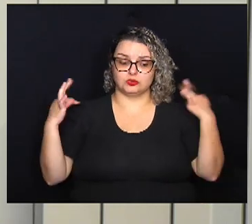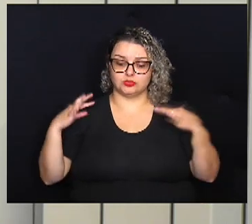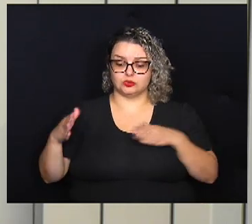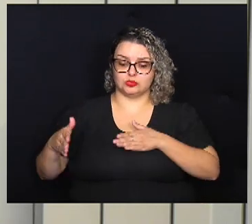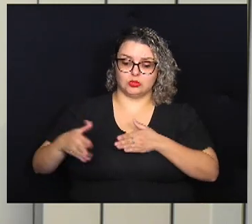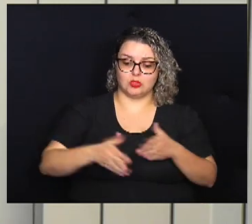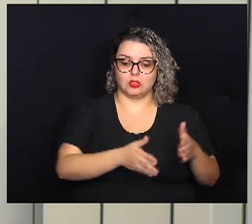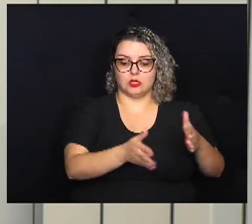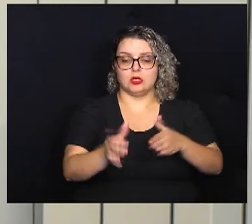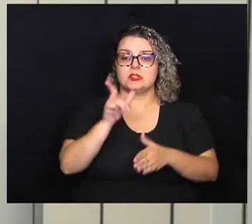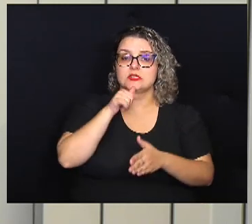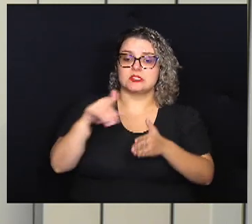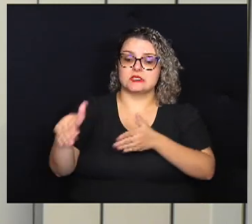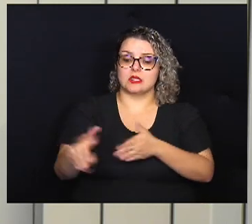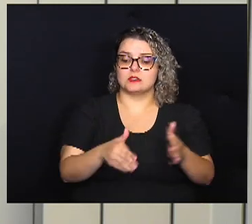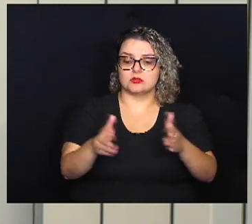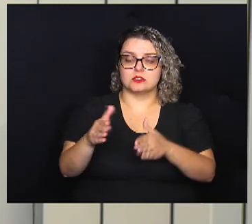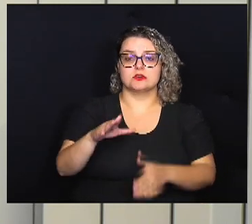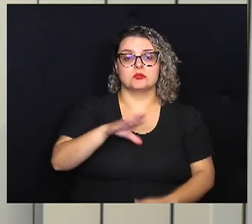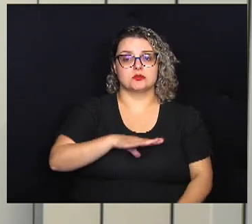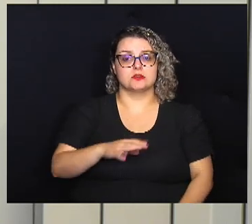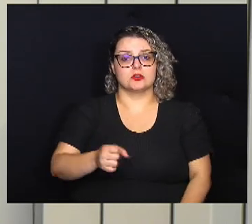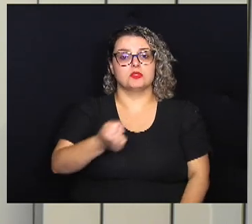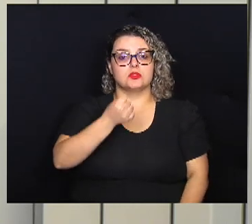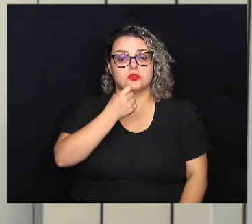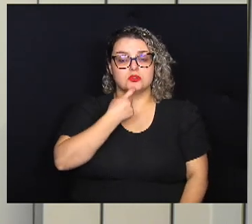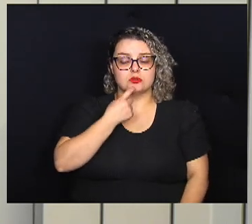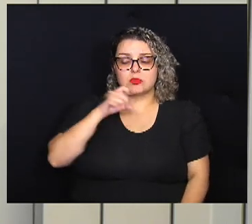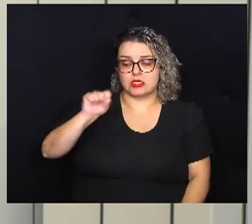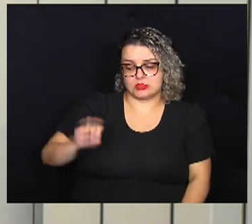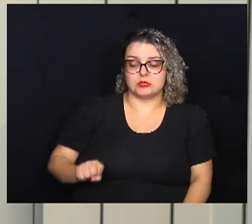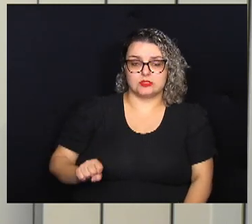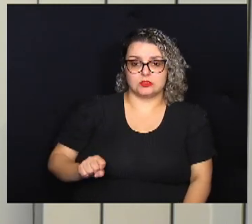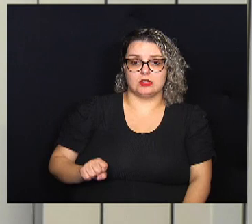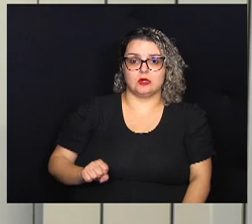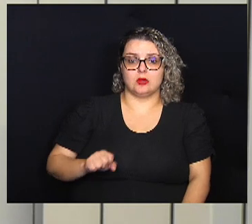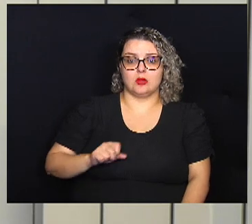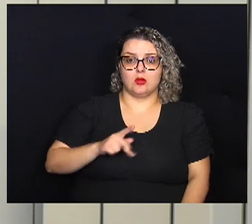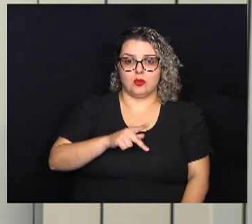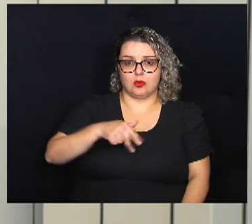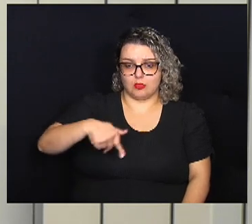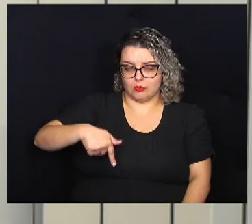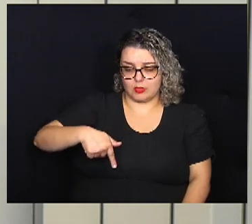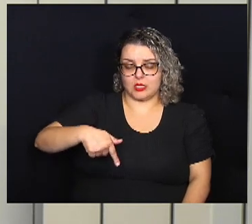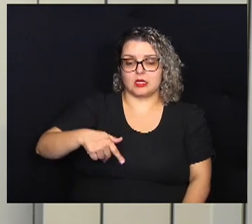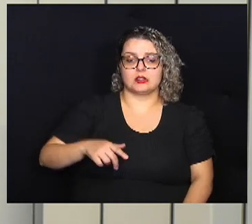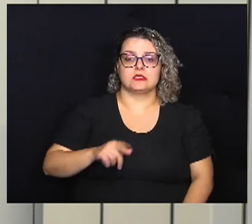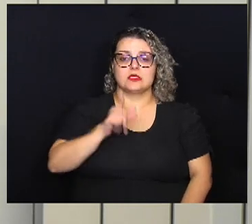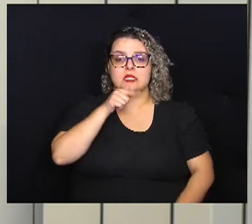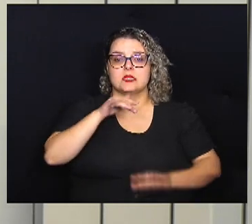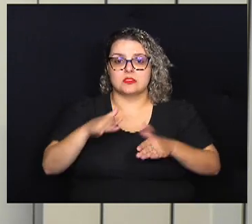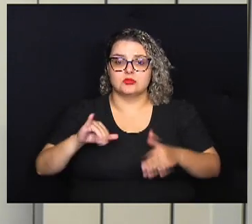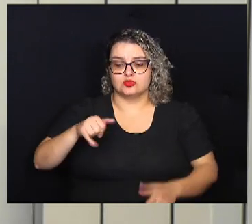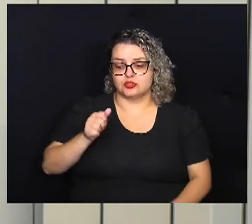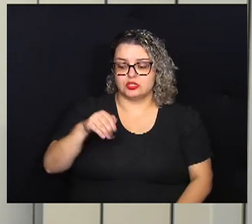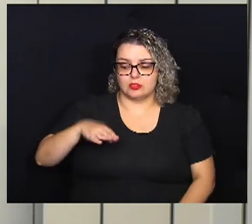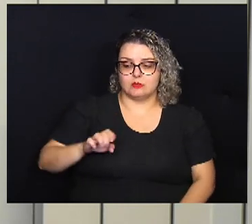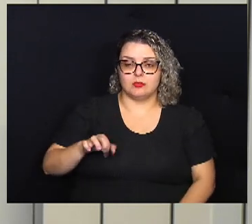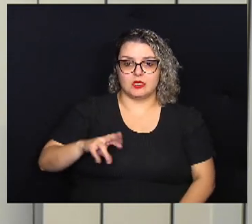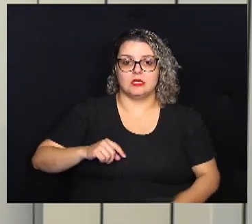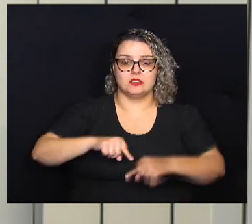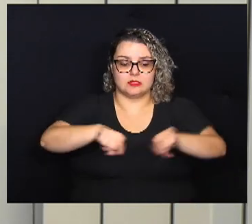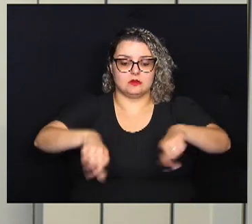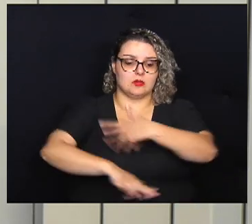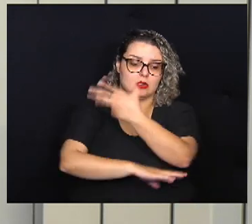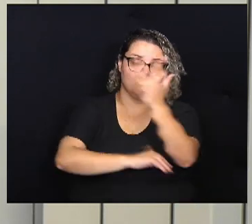região sul do município, que vai ser composta pelo Parque das Águas, no Parque Jambeiro, o Bosque dos